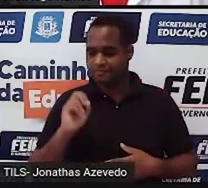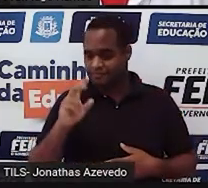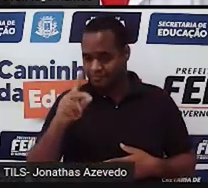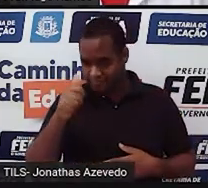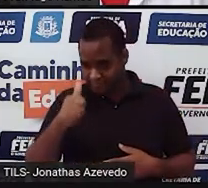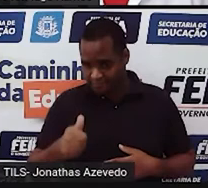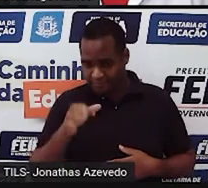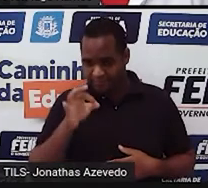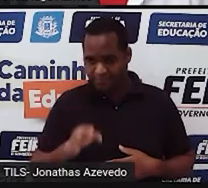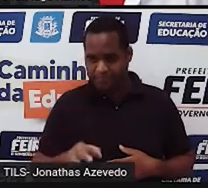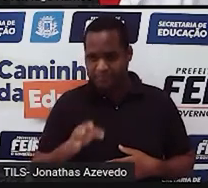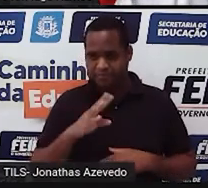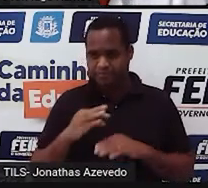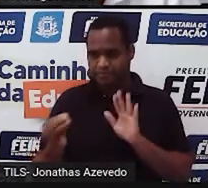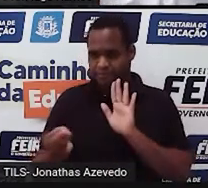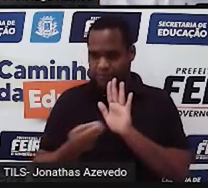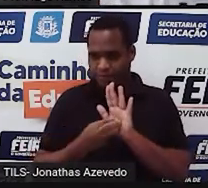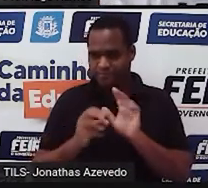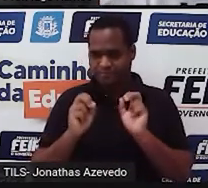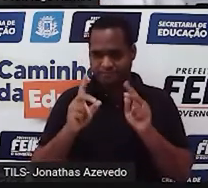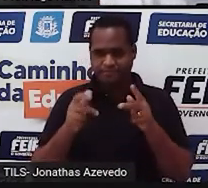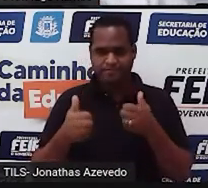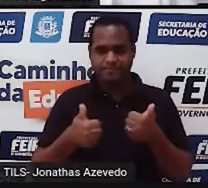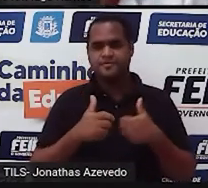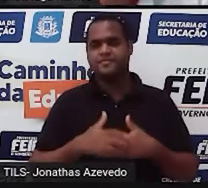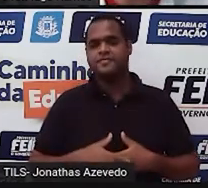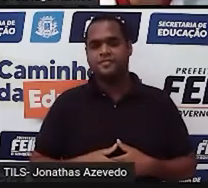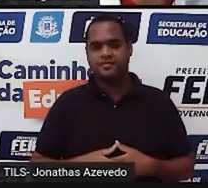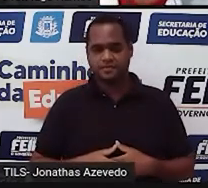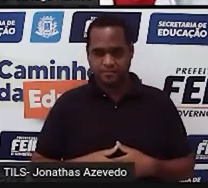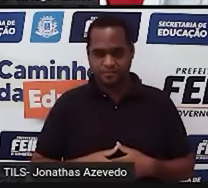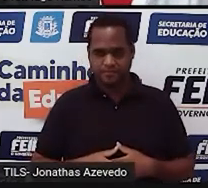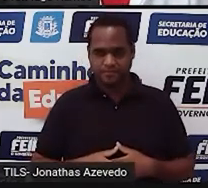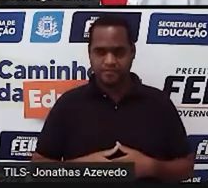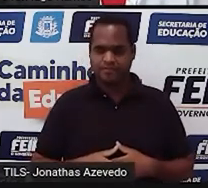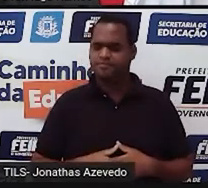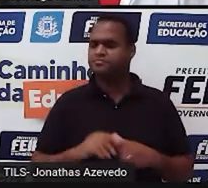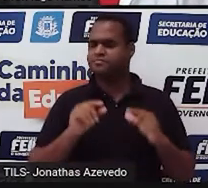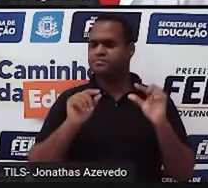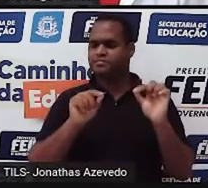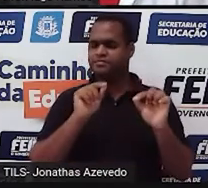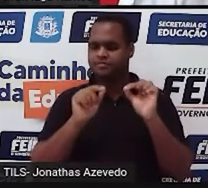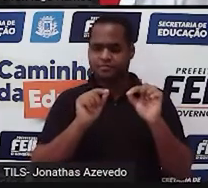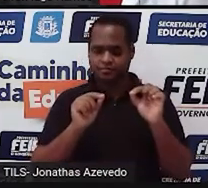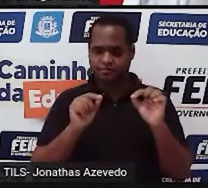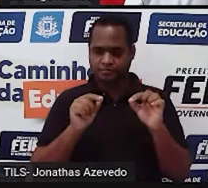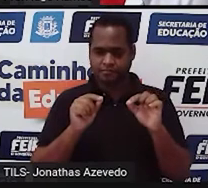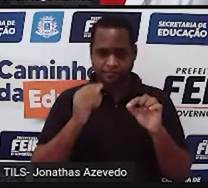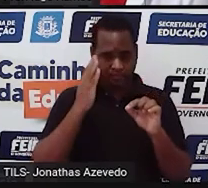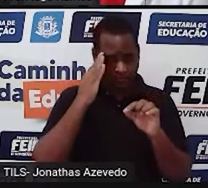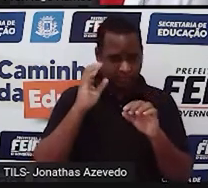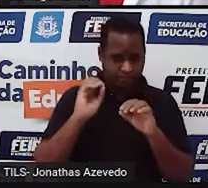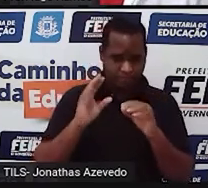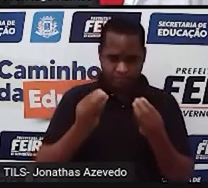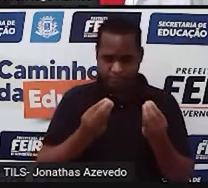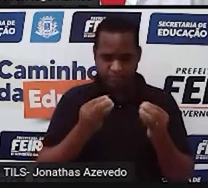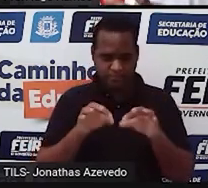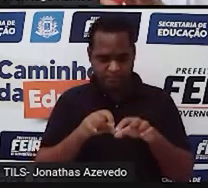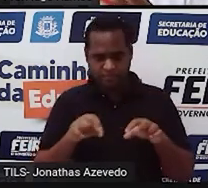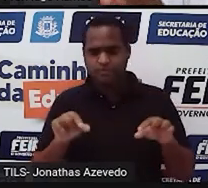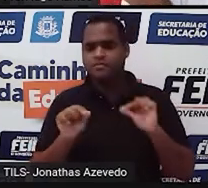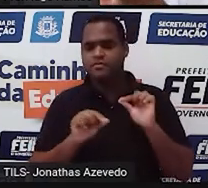certo ponto que você marcou tá bom pronto que foi que nós construímos Aqui tá